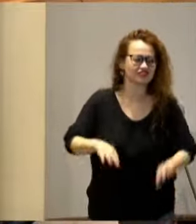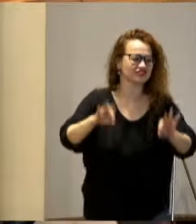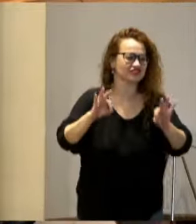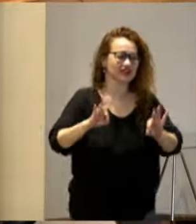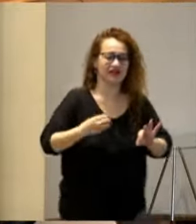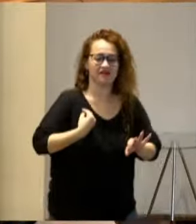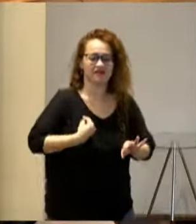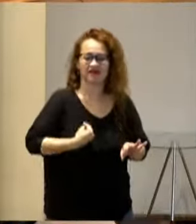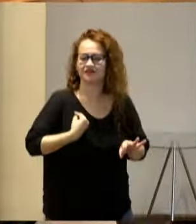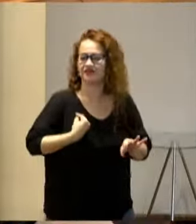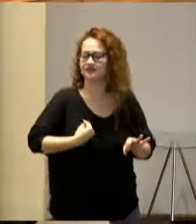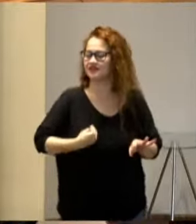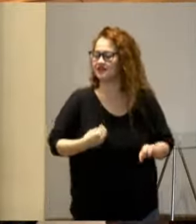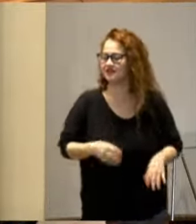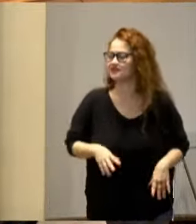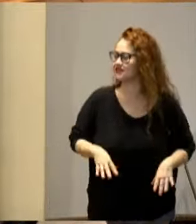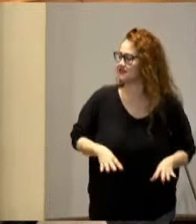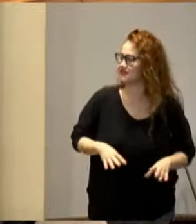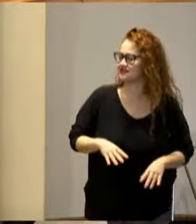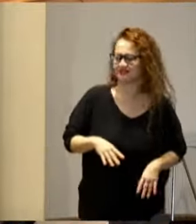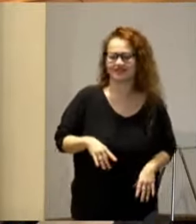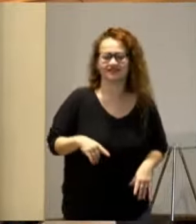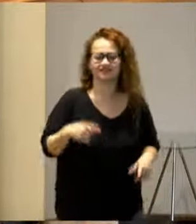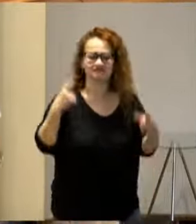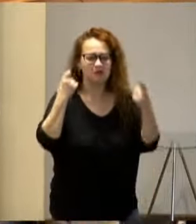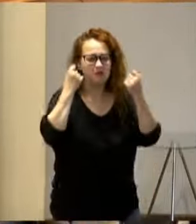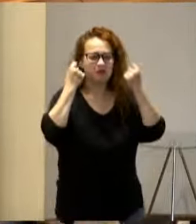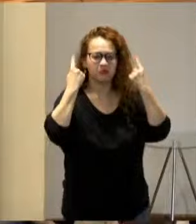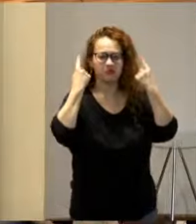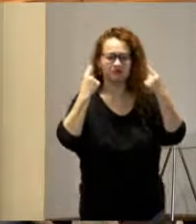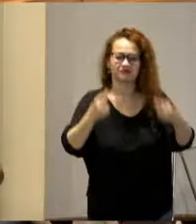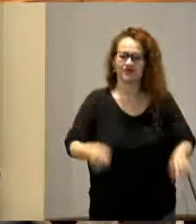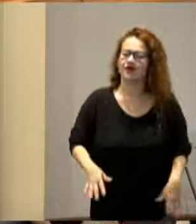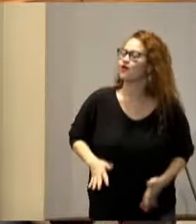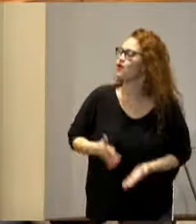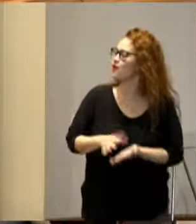dignidade, não nos ajuda só nos faz.